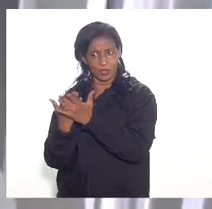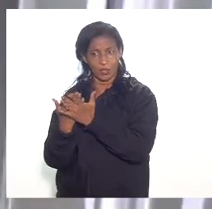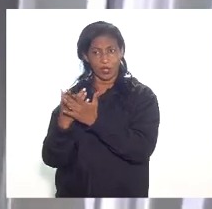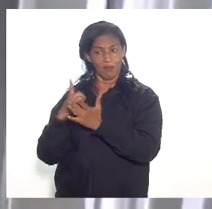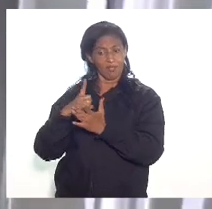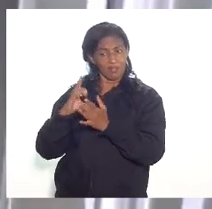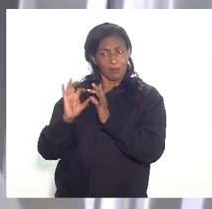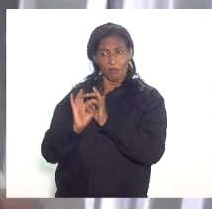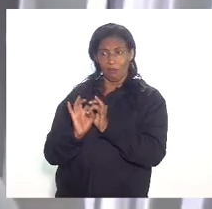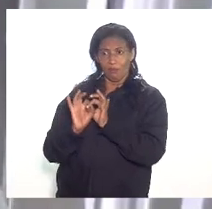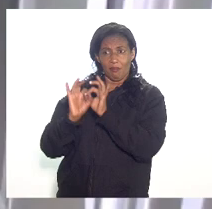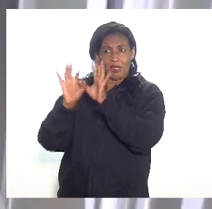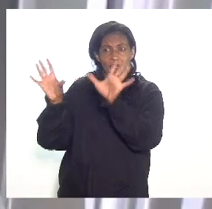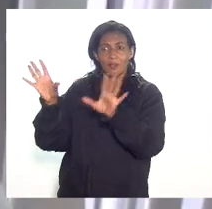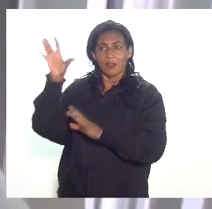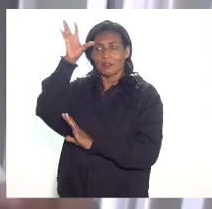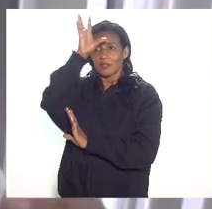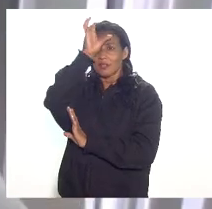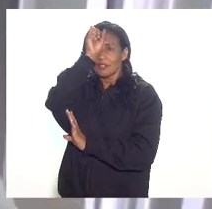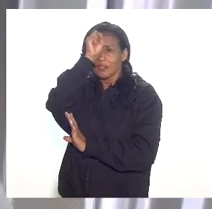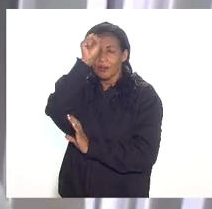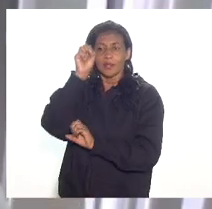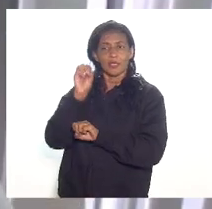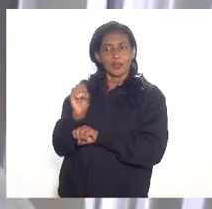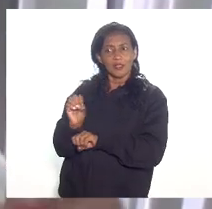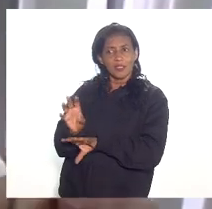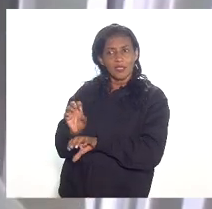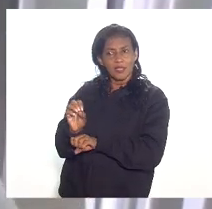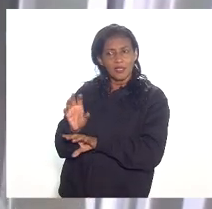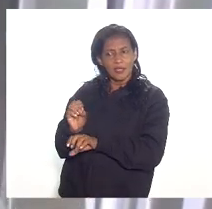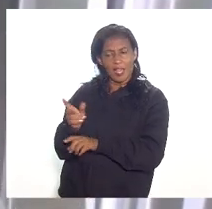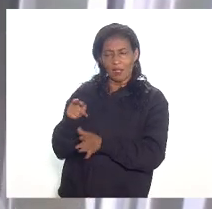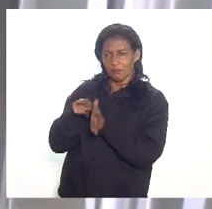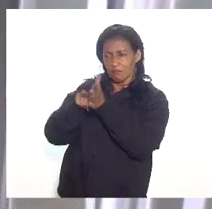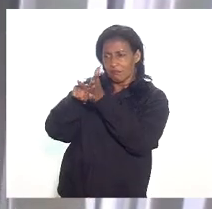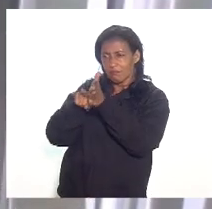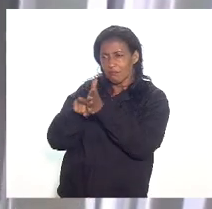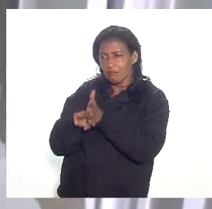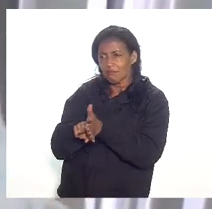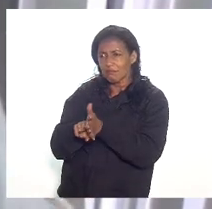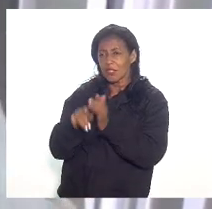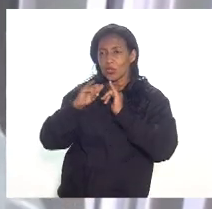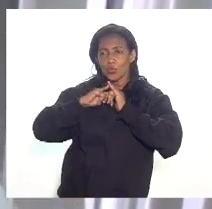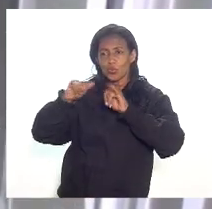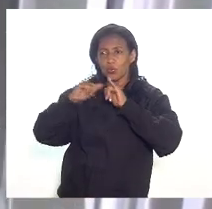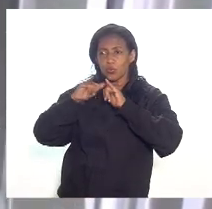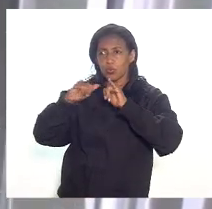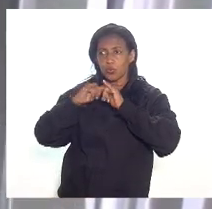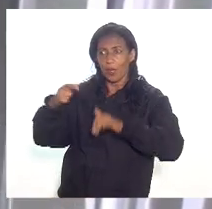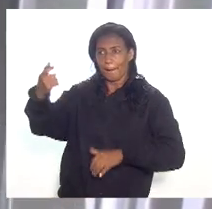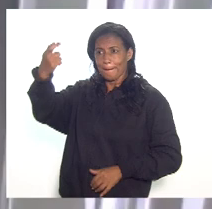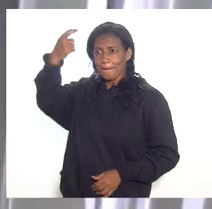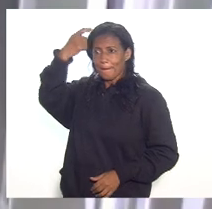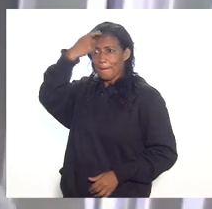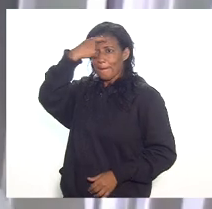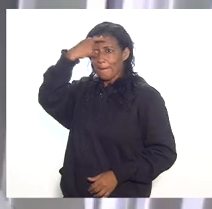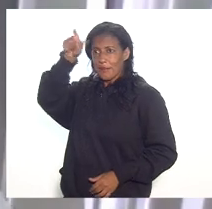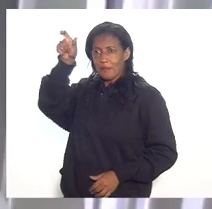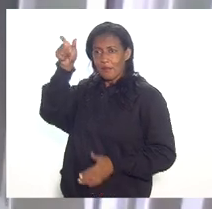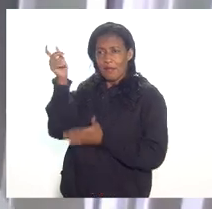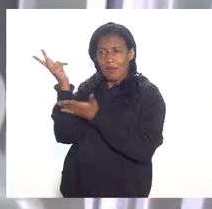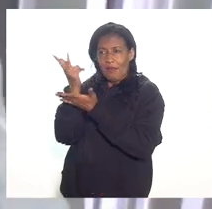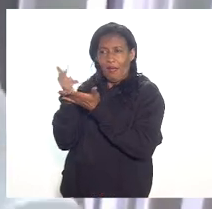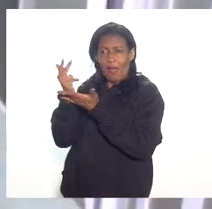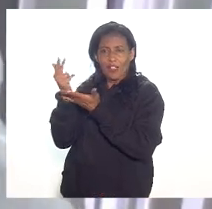liberdade de aprender de ensinar de pesquisar e divulgar o pensamento a arte